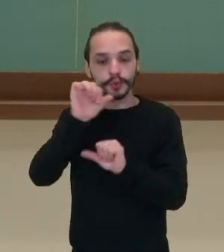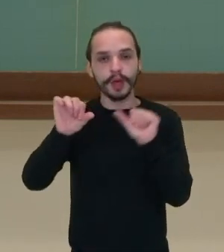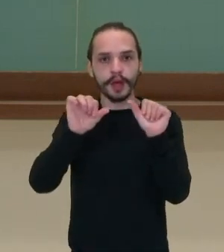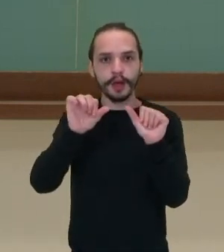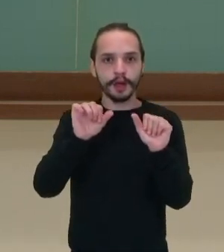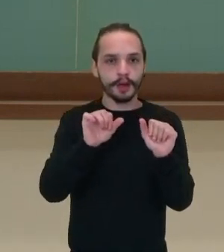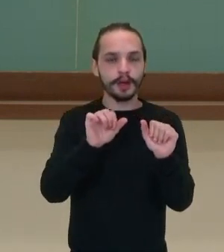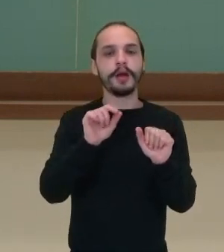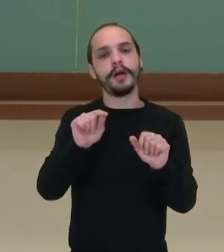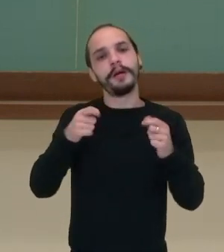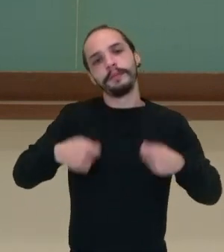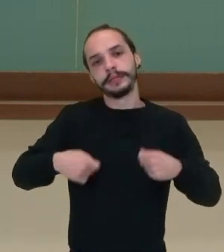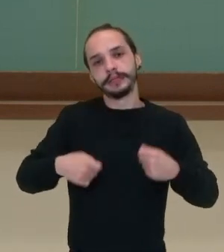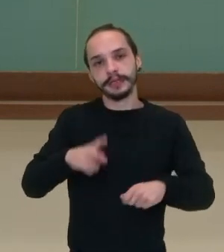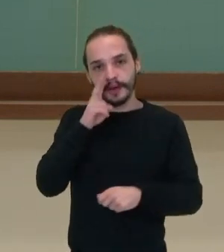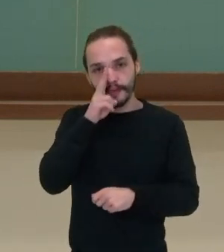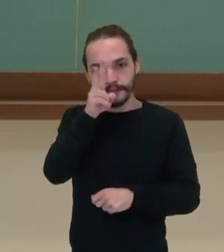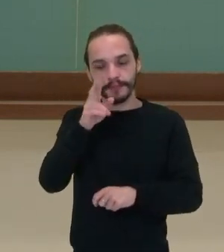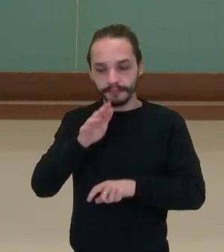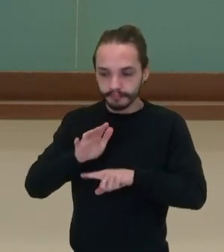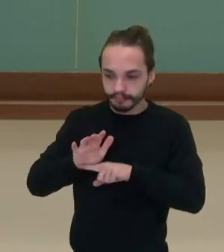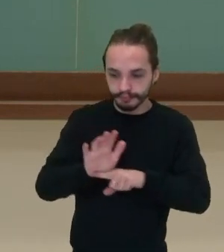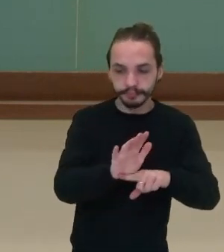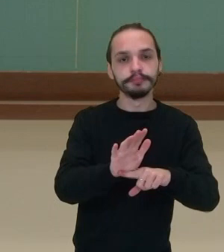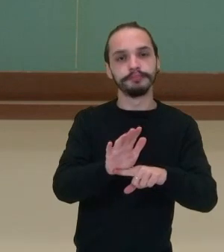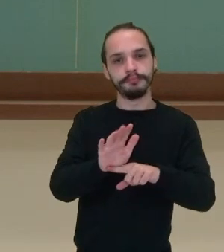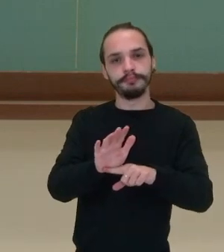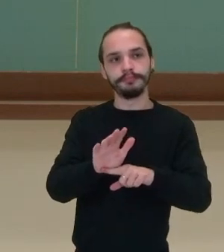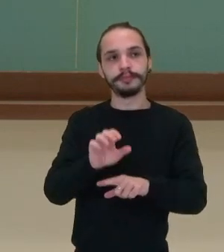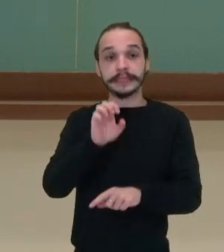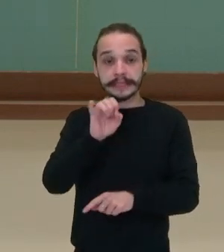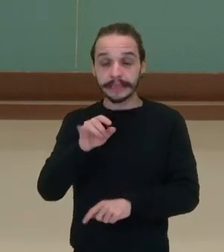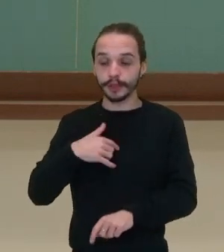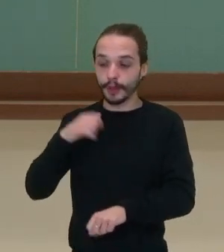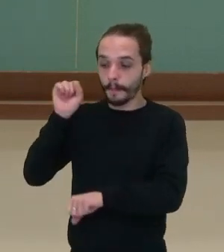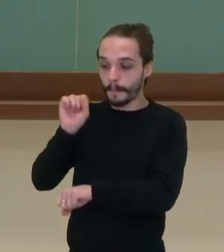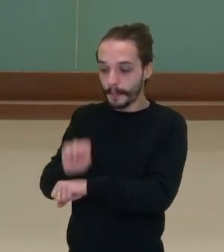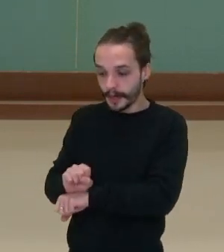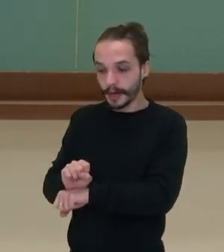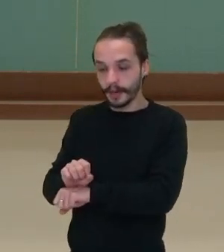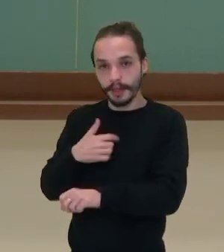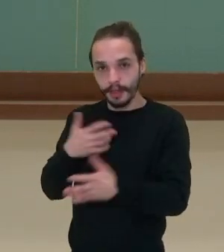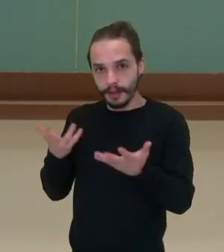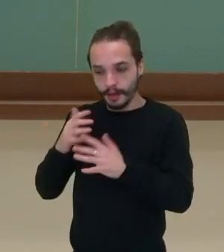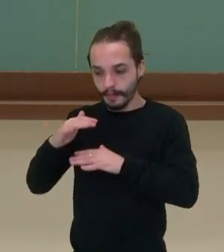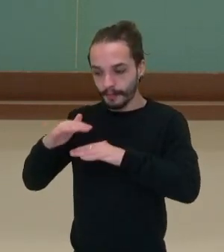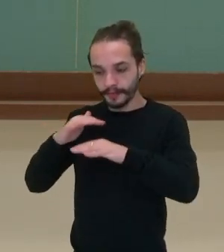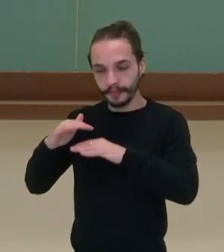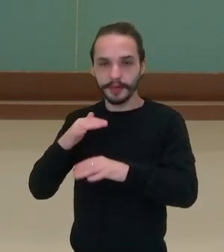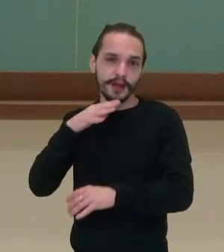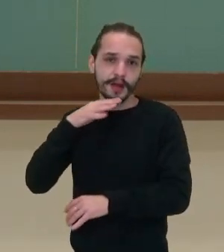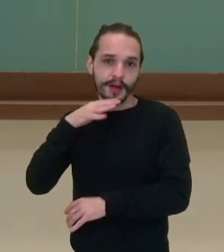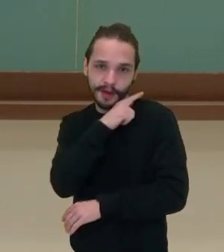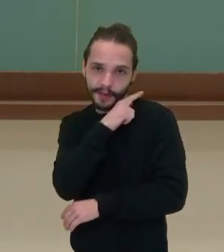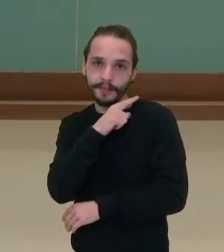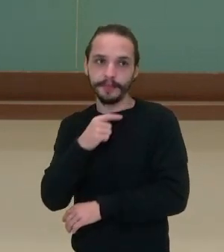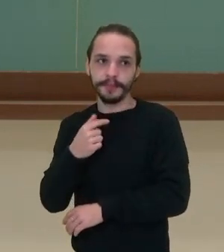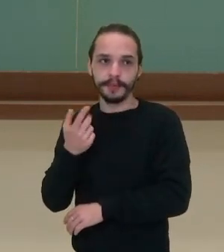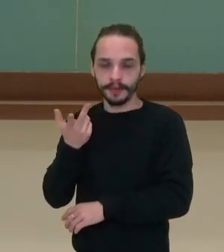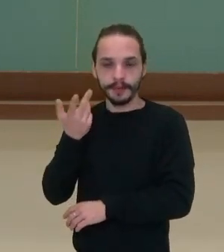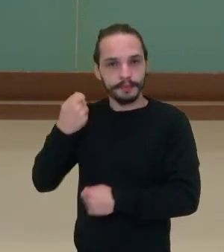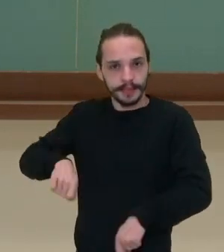situação, eu preciso de uma força. Então vejam, se eu estou parado, quero entrar em movimento, é óbvio, é muito mais fácil você ver que você tem